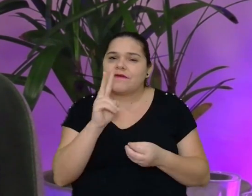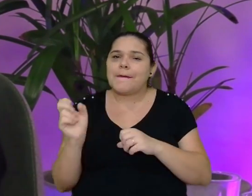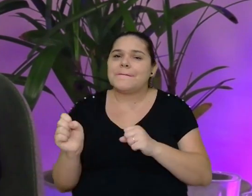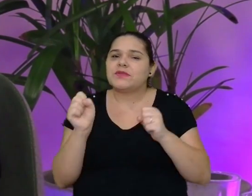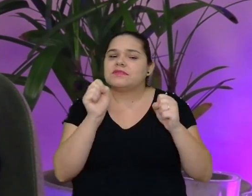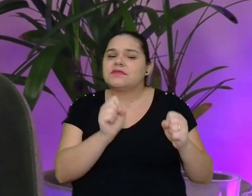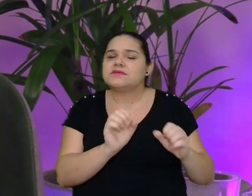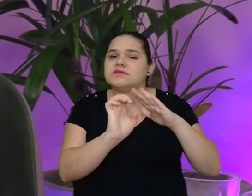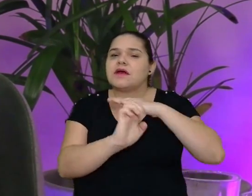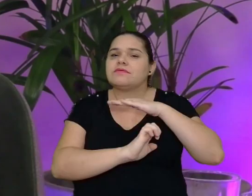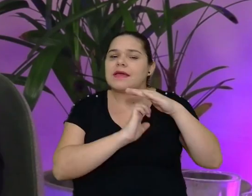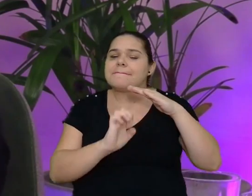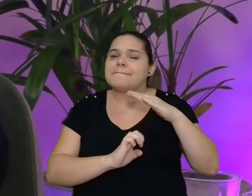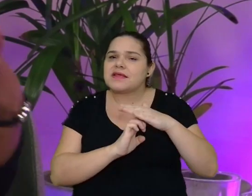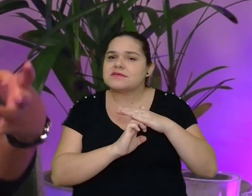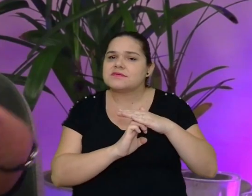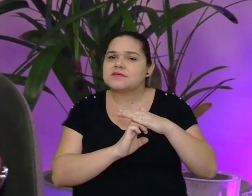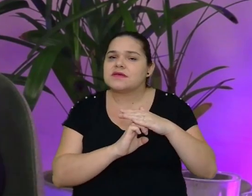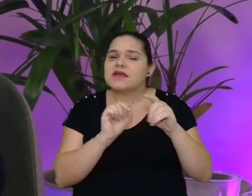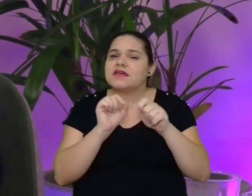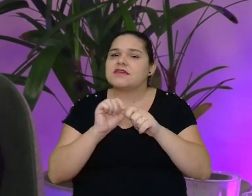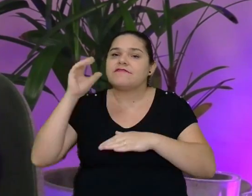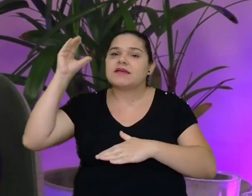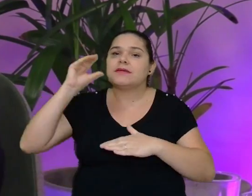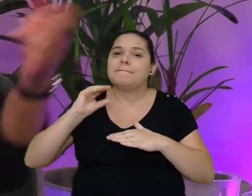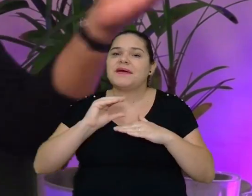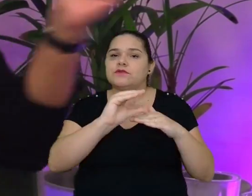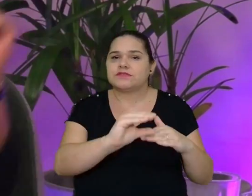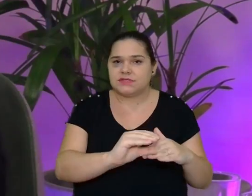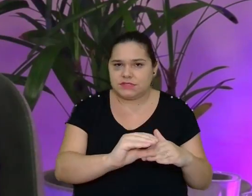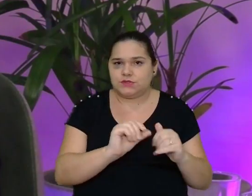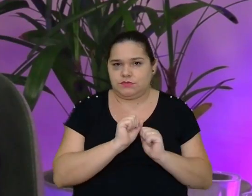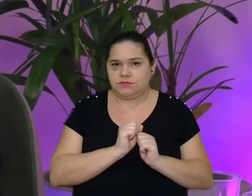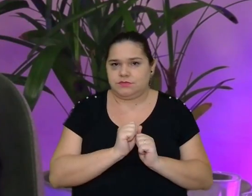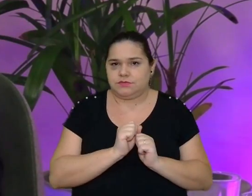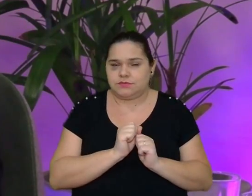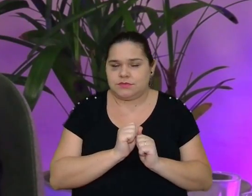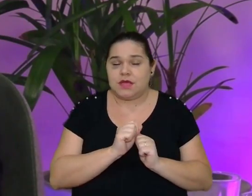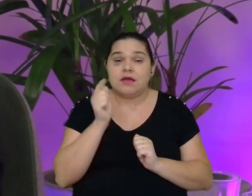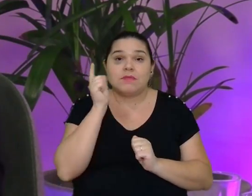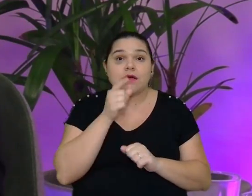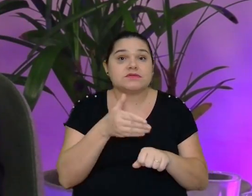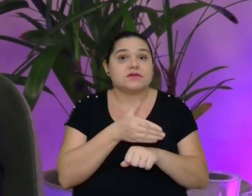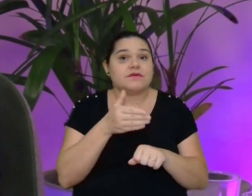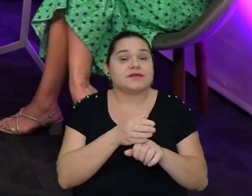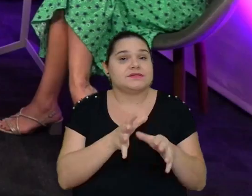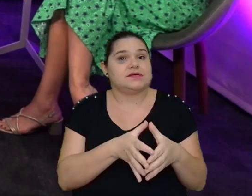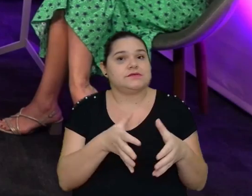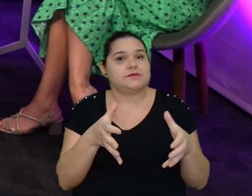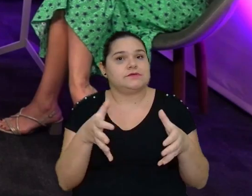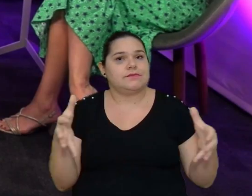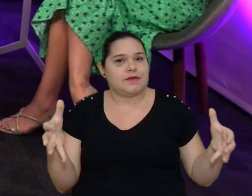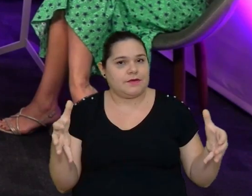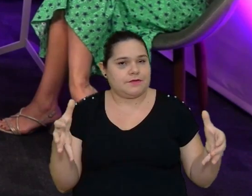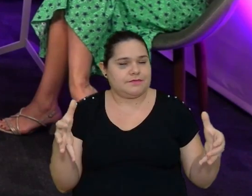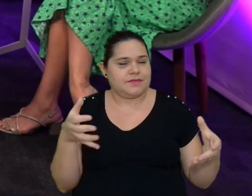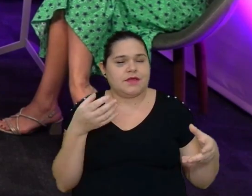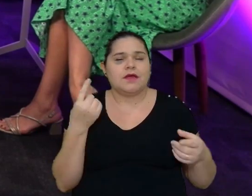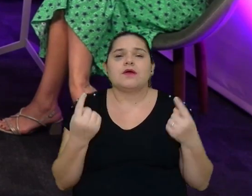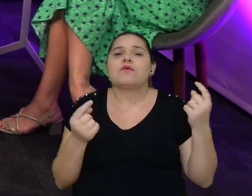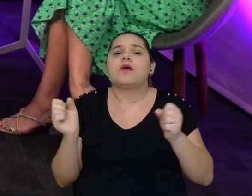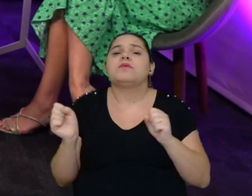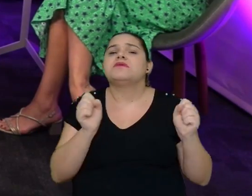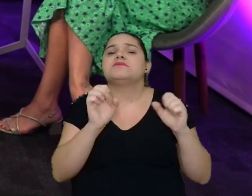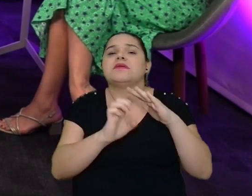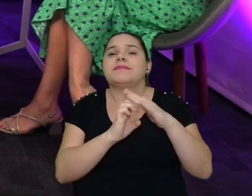como patrocinadores desses benefícios para aumentar o acesso, que a gente vinha conversando na outra pergunta? Qual que é o potencial das empresas?